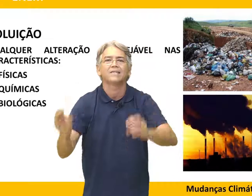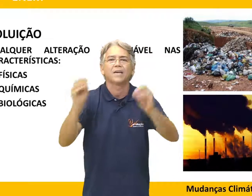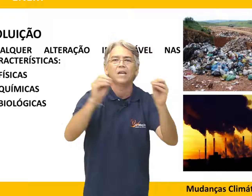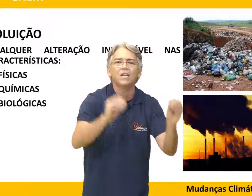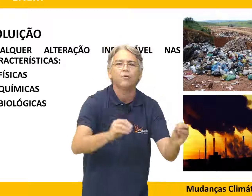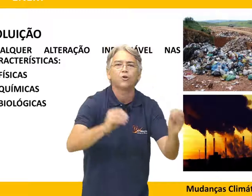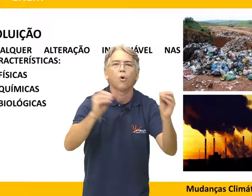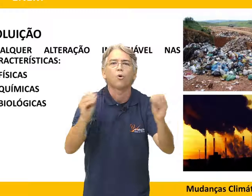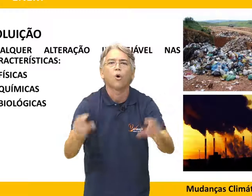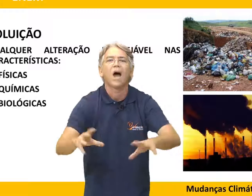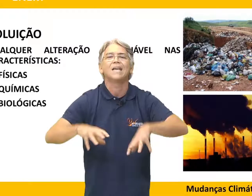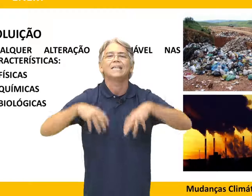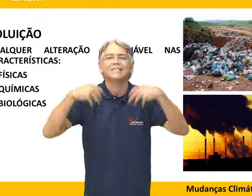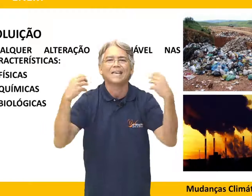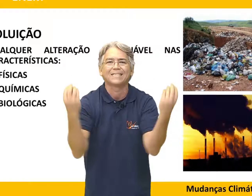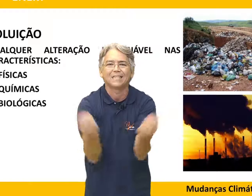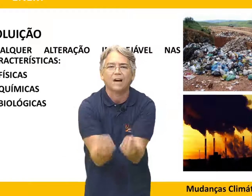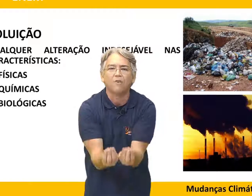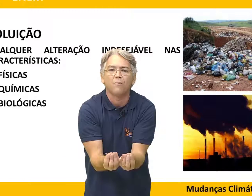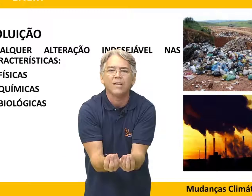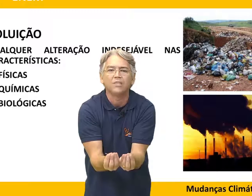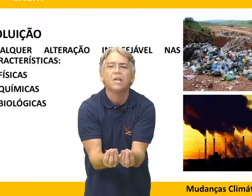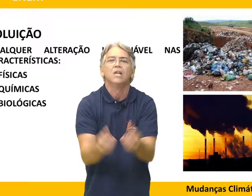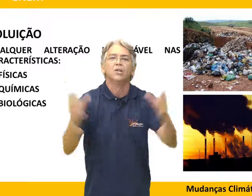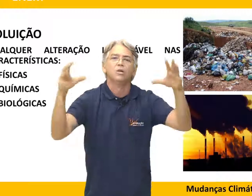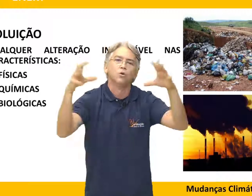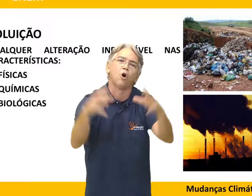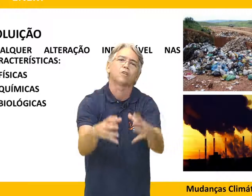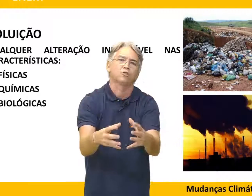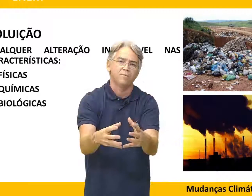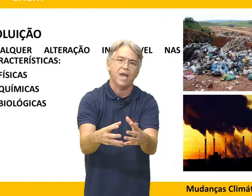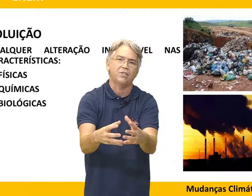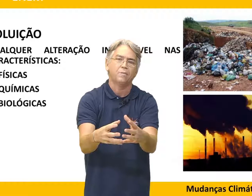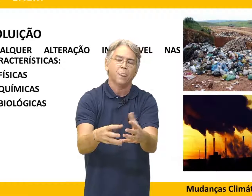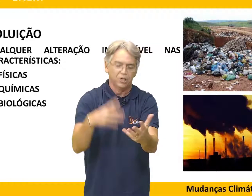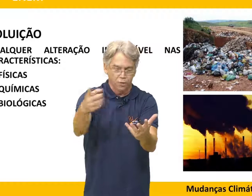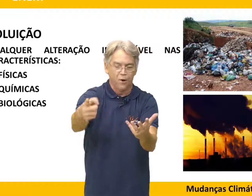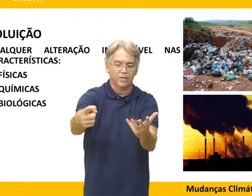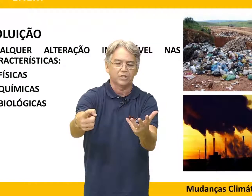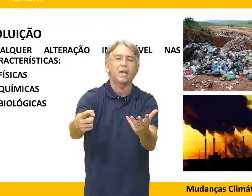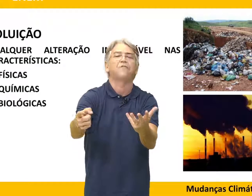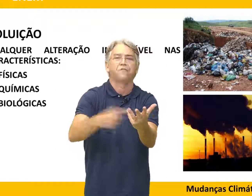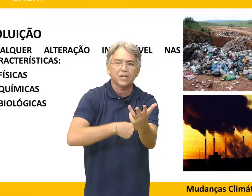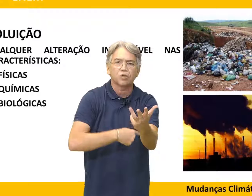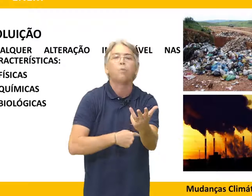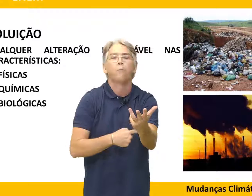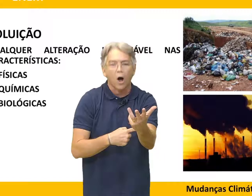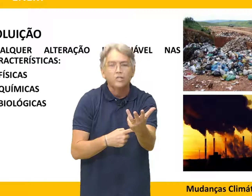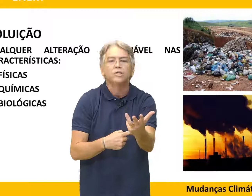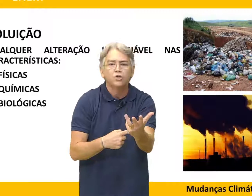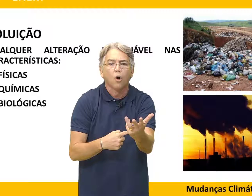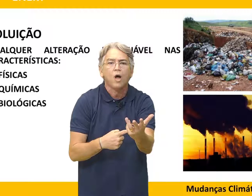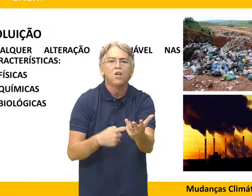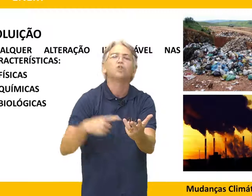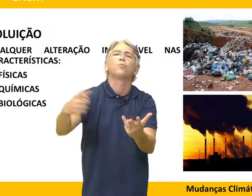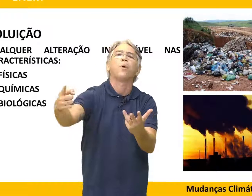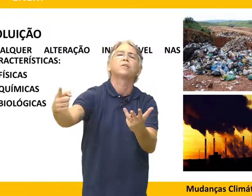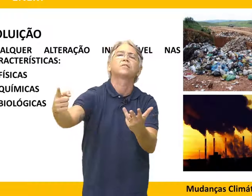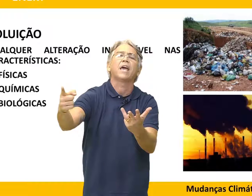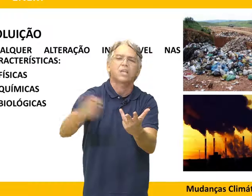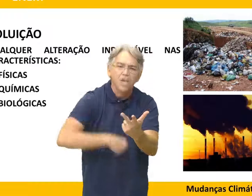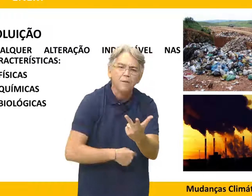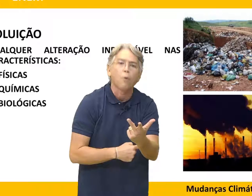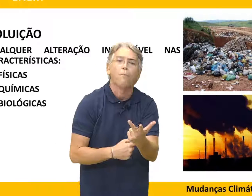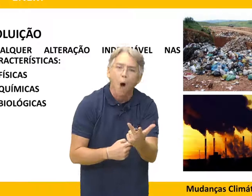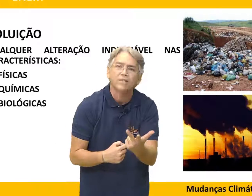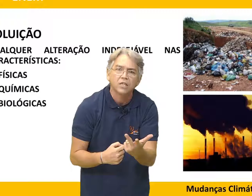qualquer desequilíbrio que ocorra indesejavelmente no nosso ambiente. Isso pode ser físico? Pode sim, senhor. Isso pode